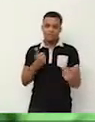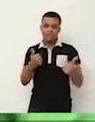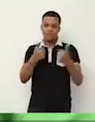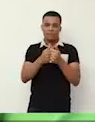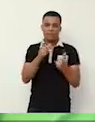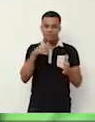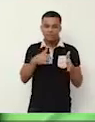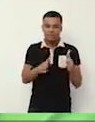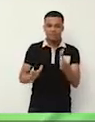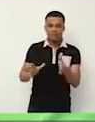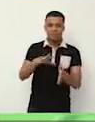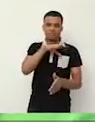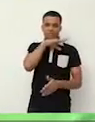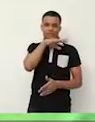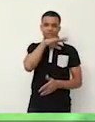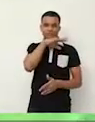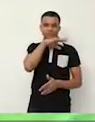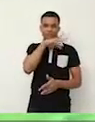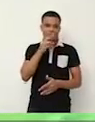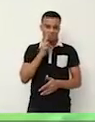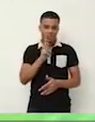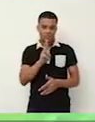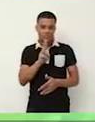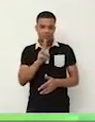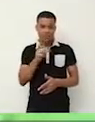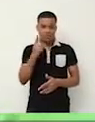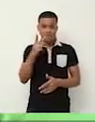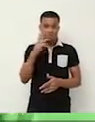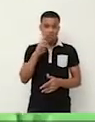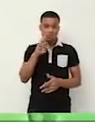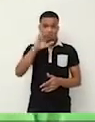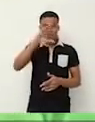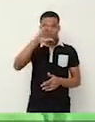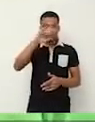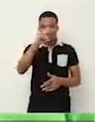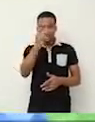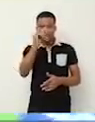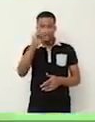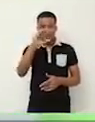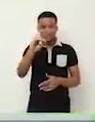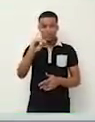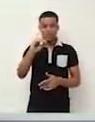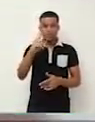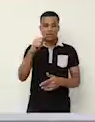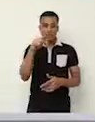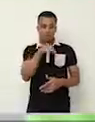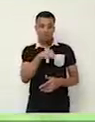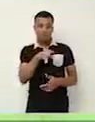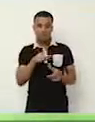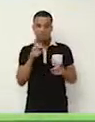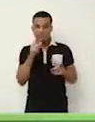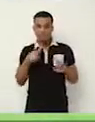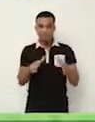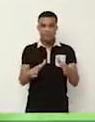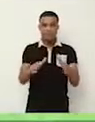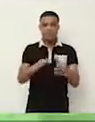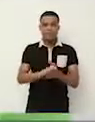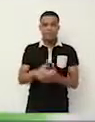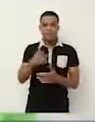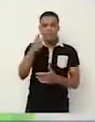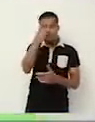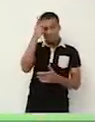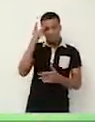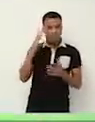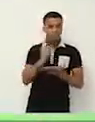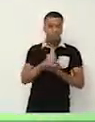Ribeirão desse jeito aí, ó. Desse jeito aí, o senhor Chico, esse ribeirão aqui, ó, apesar que o povo